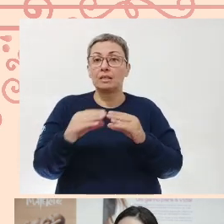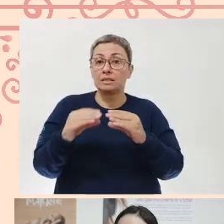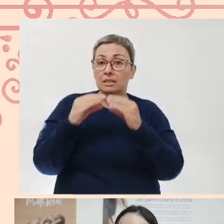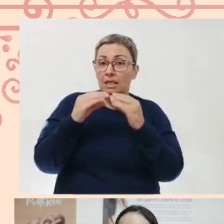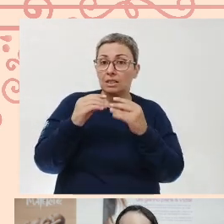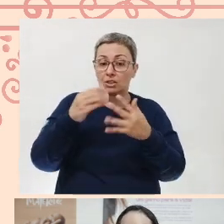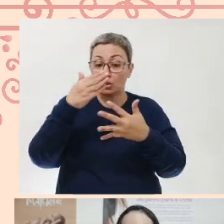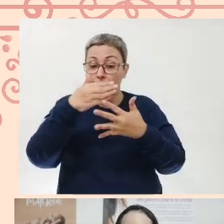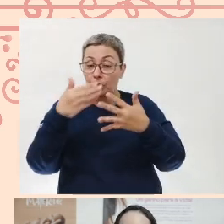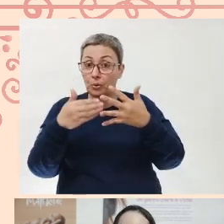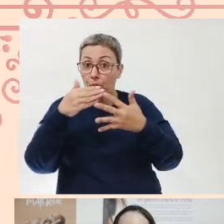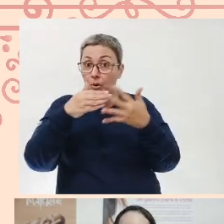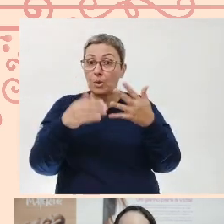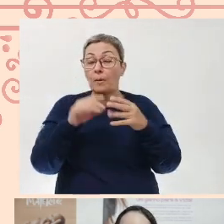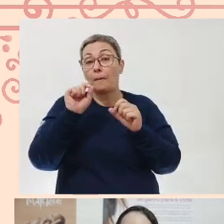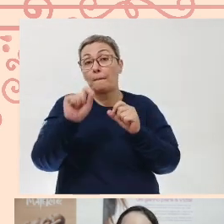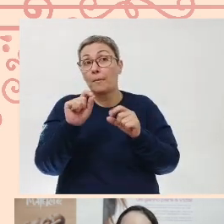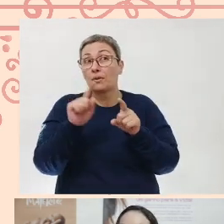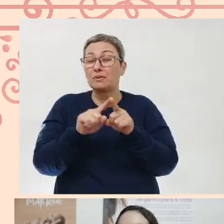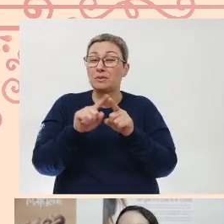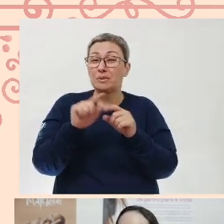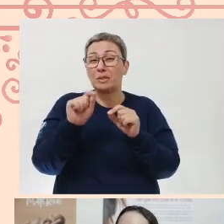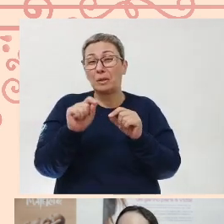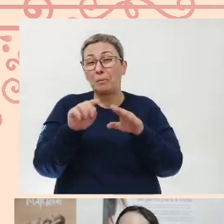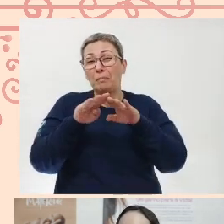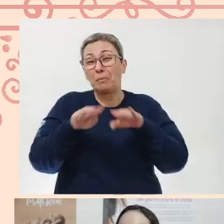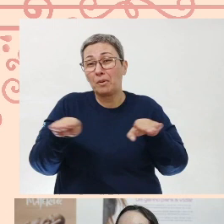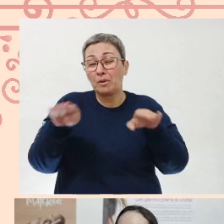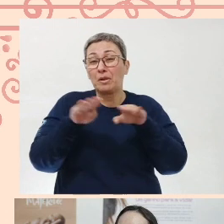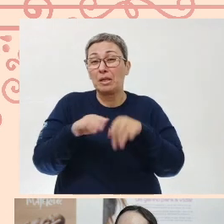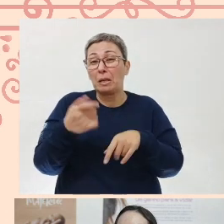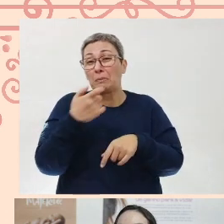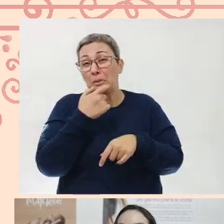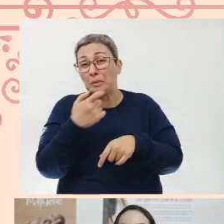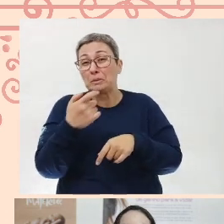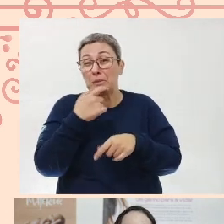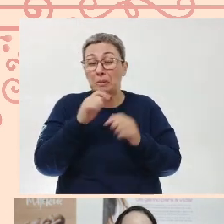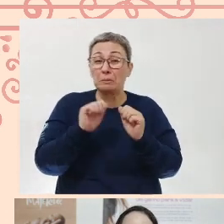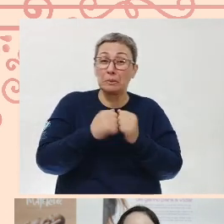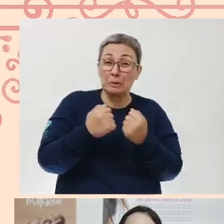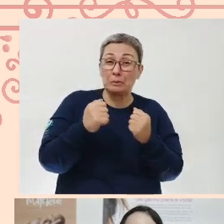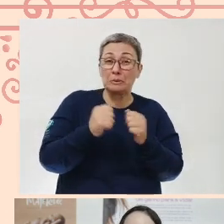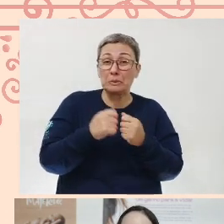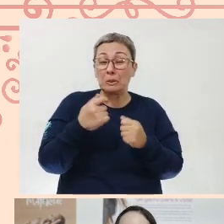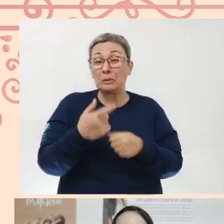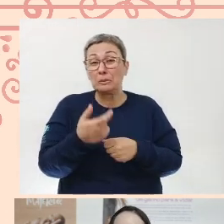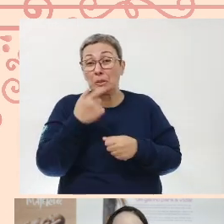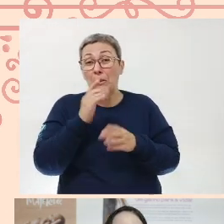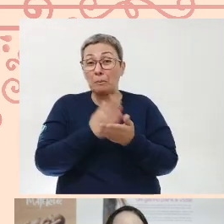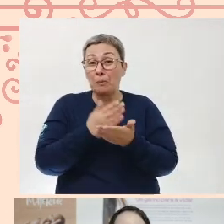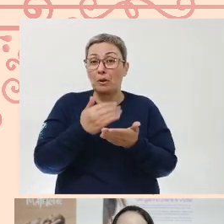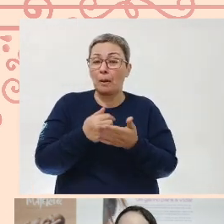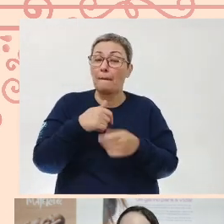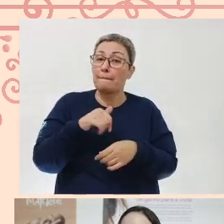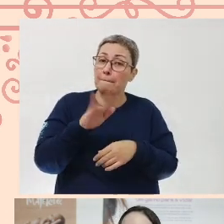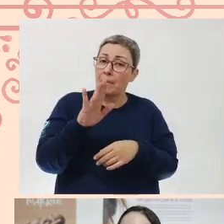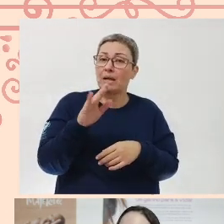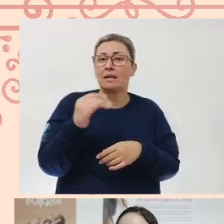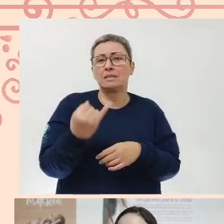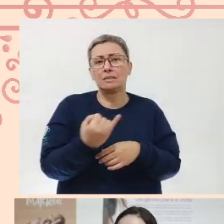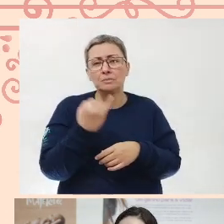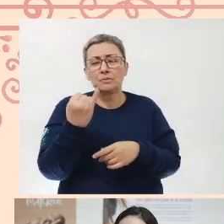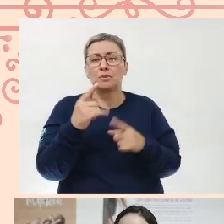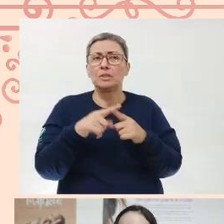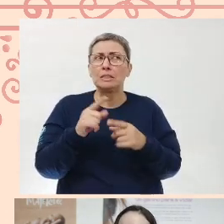também. Lanchinhos intercalares, é bom a gente sair um pouquinho daquele padrão de bolachinha, de pãozinho, de bolinho. Vamos